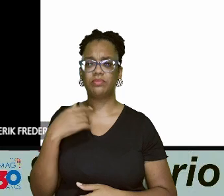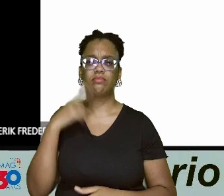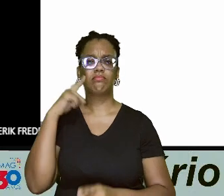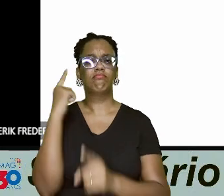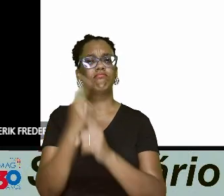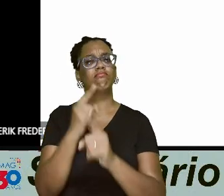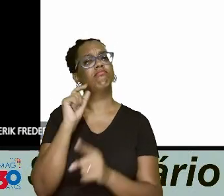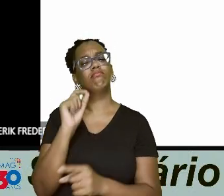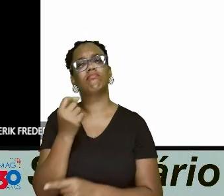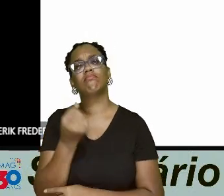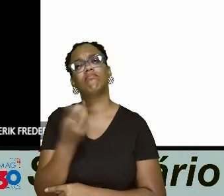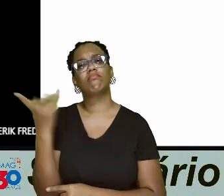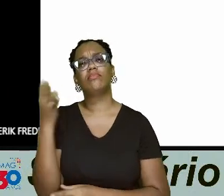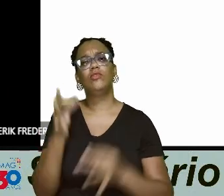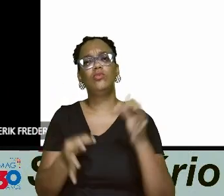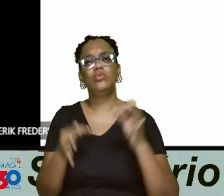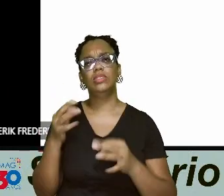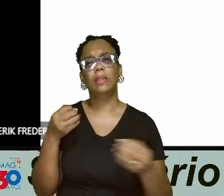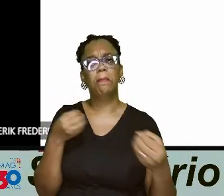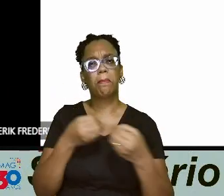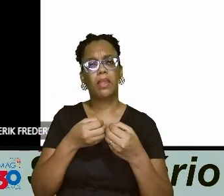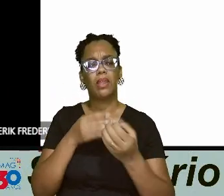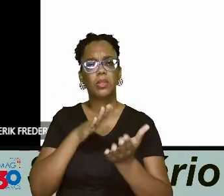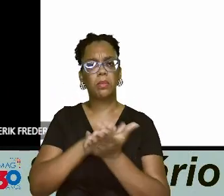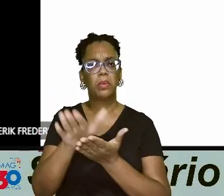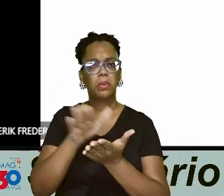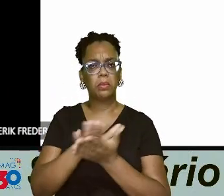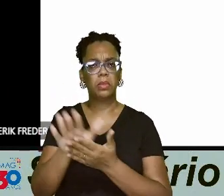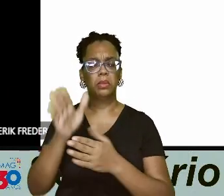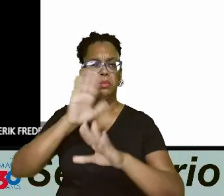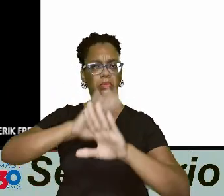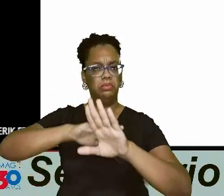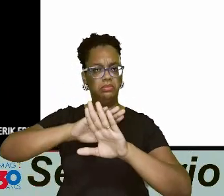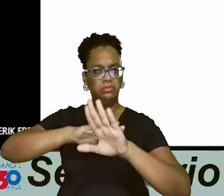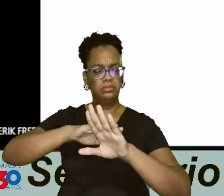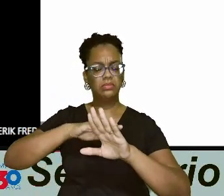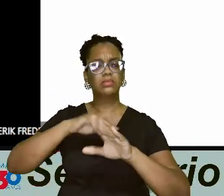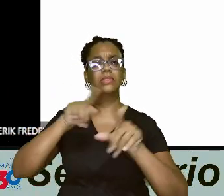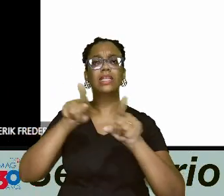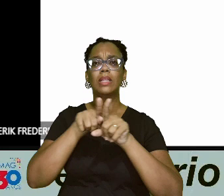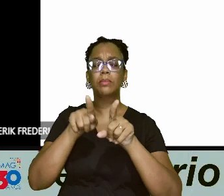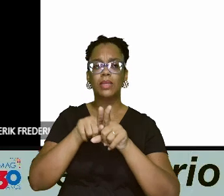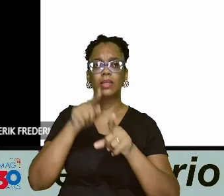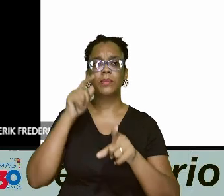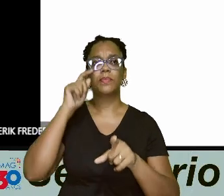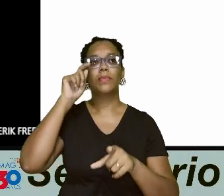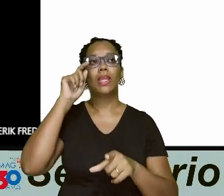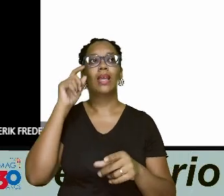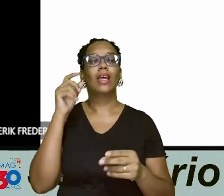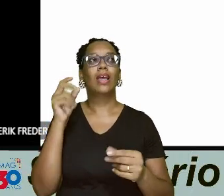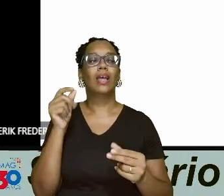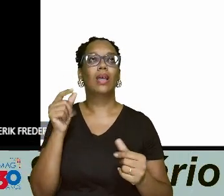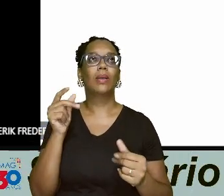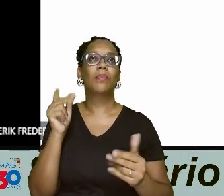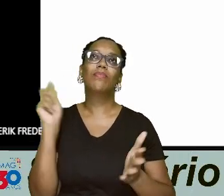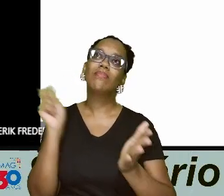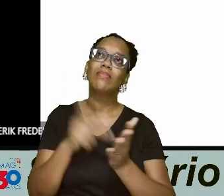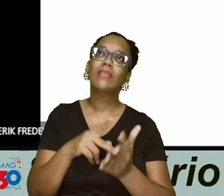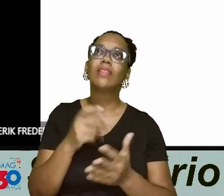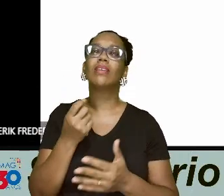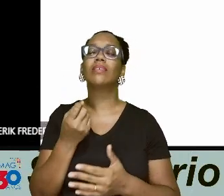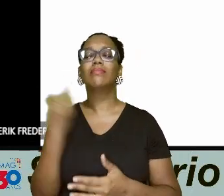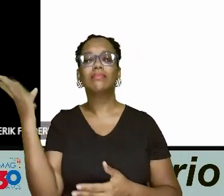estavam próximos ainda da publicação do precedente, como também pelo fato de que, em muitas ocasiões,